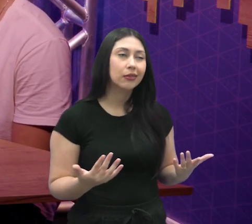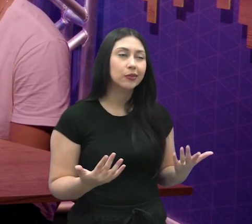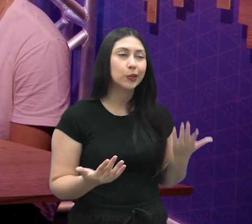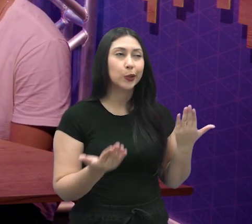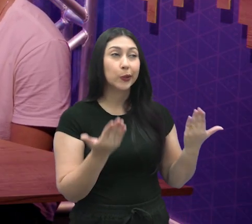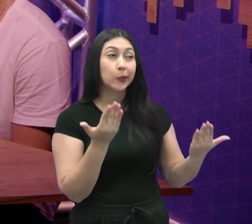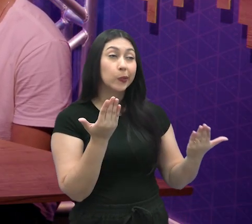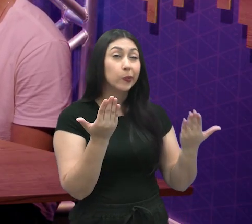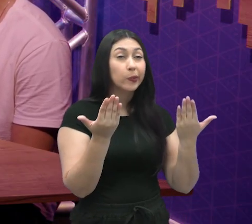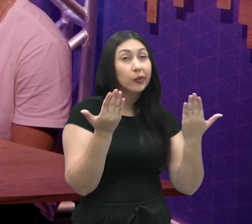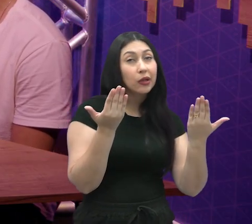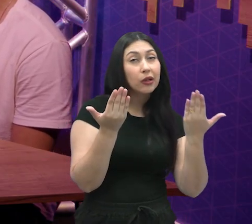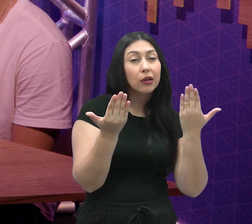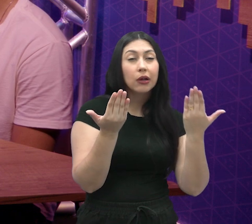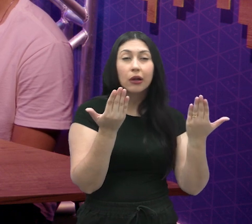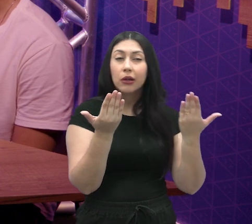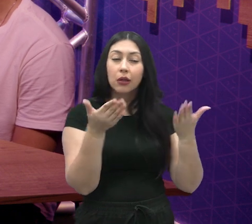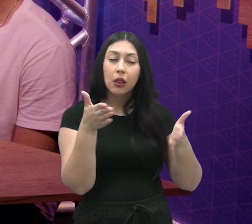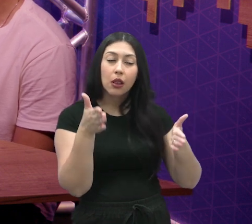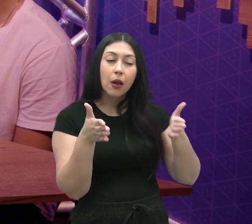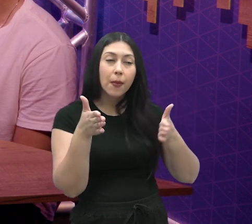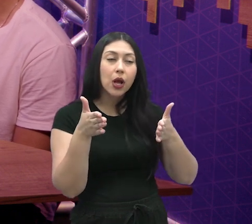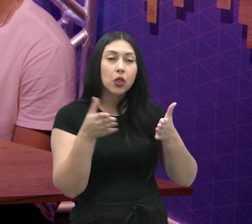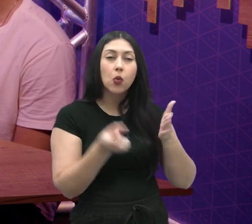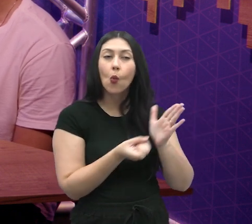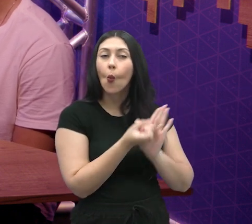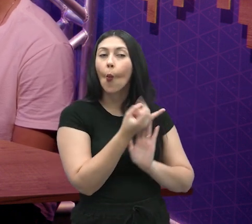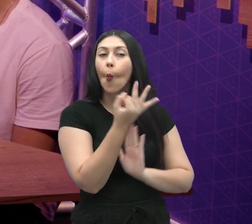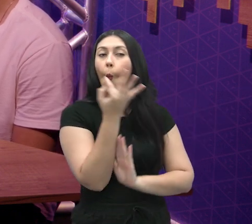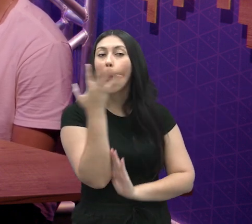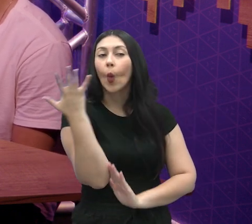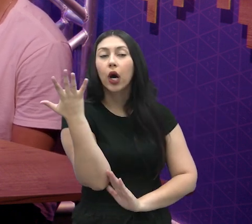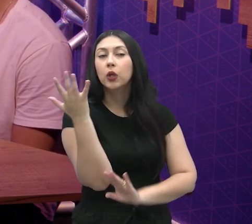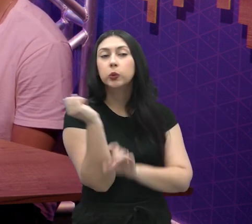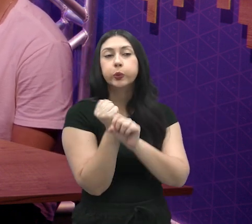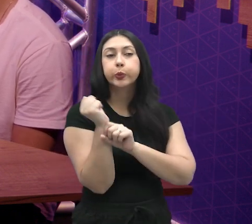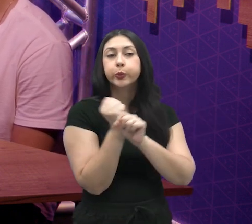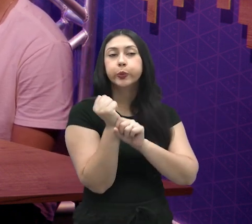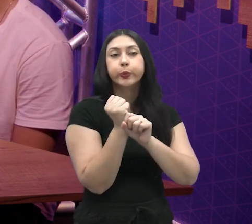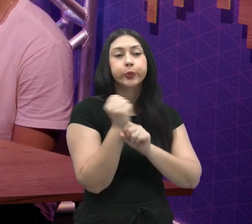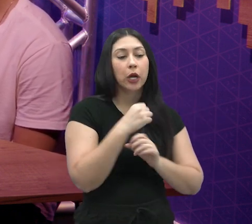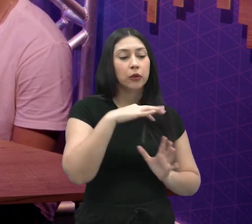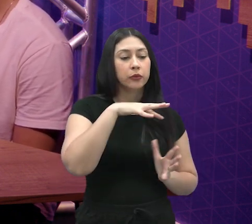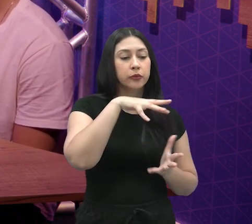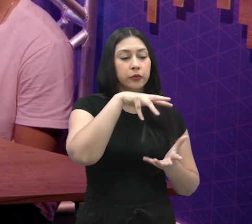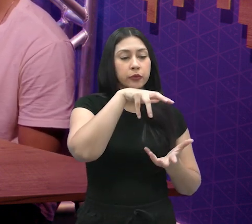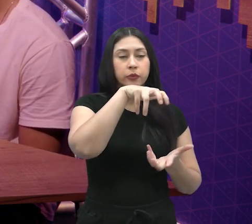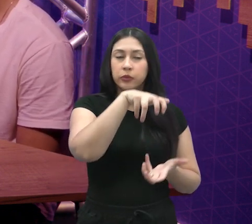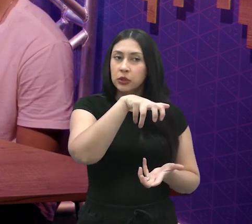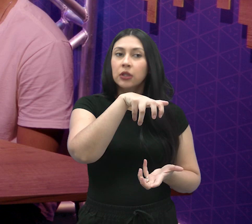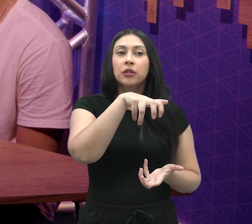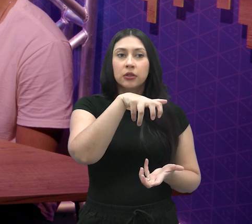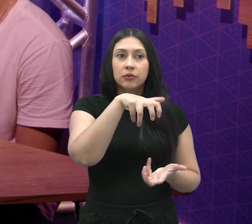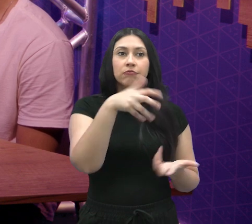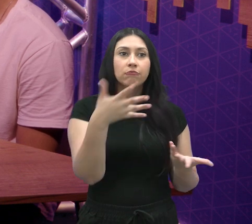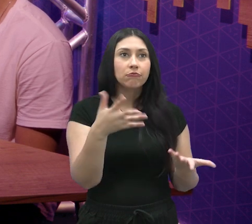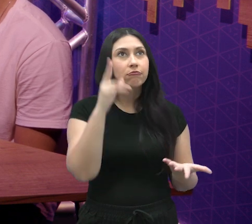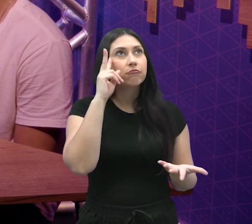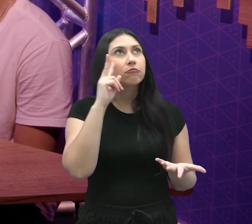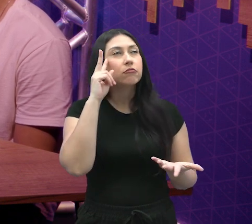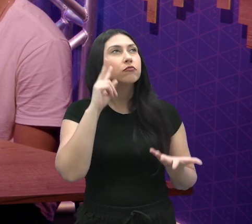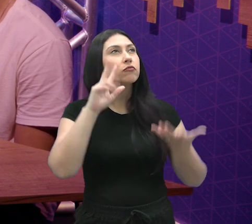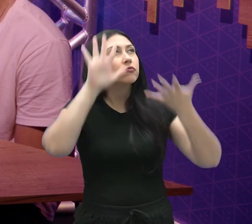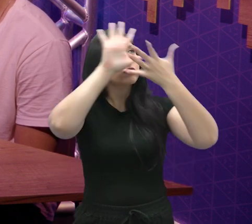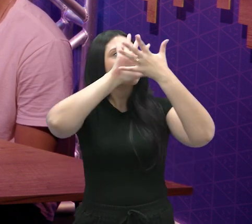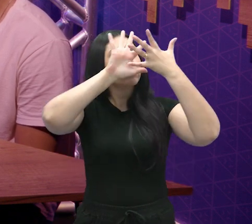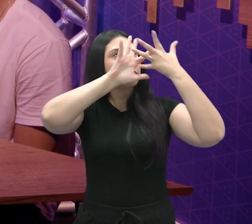para pensar no quanto o planeta Terra tem de existência e história